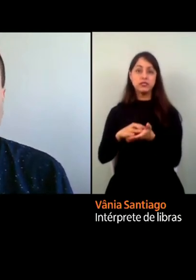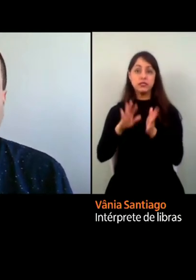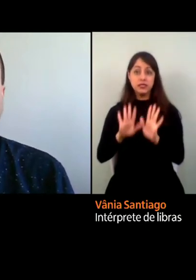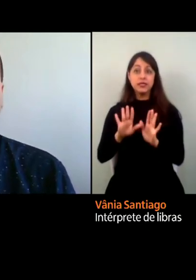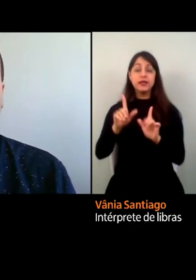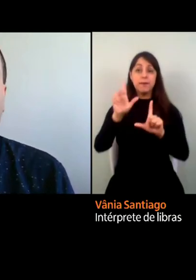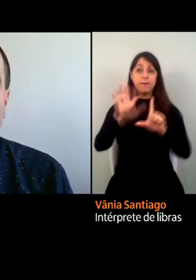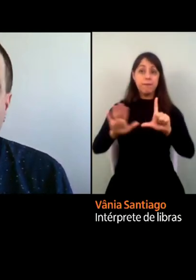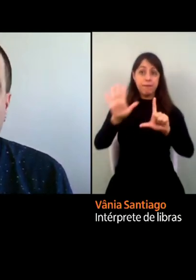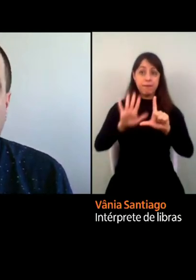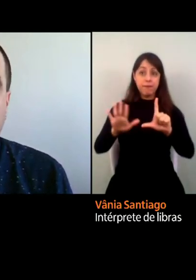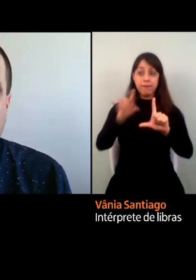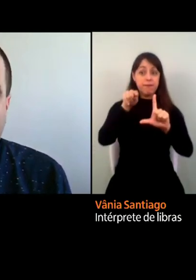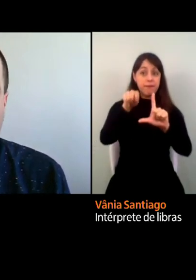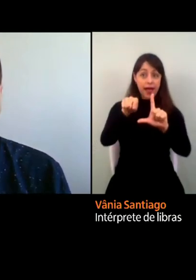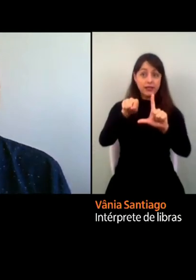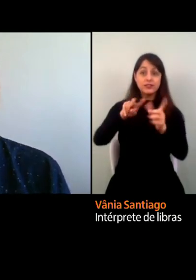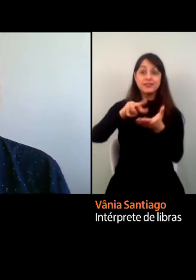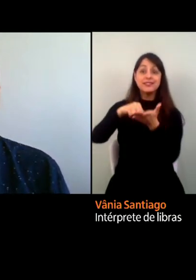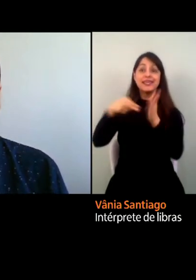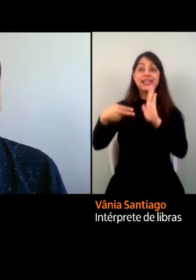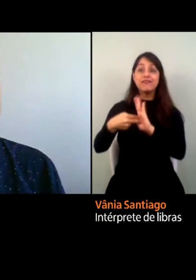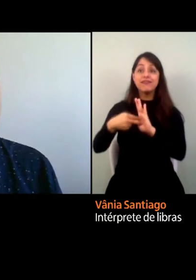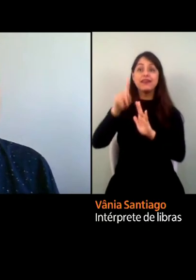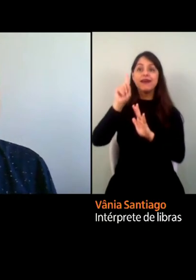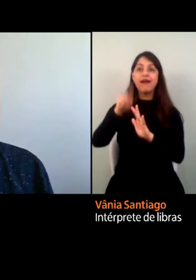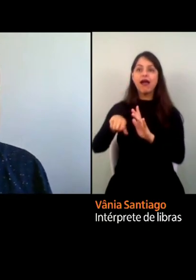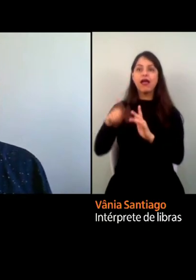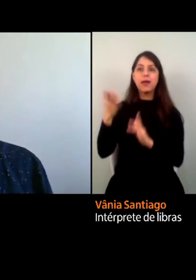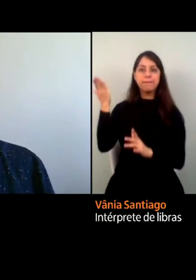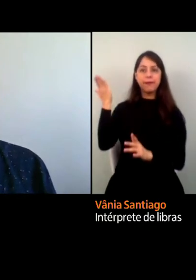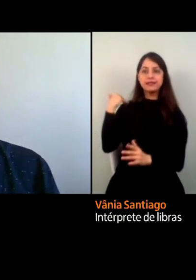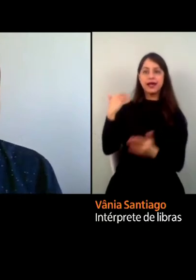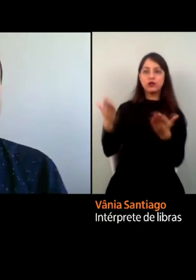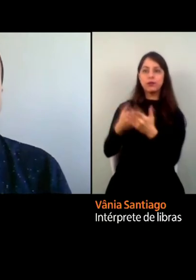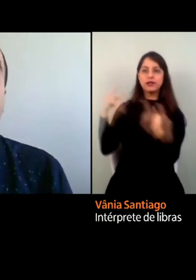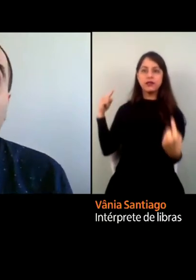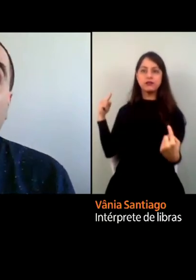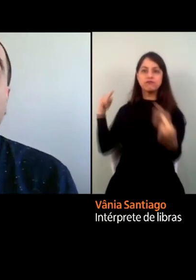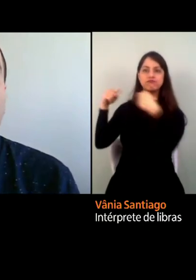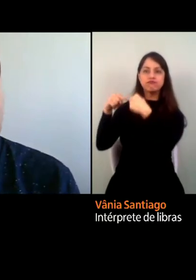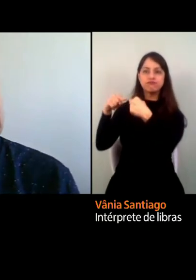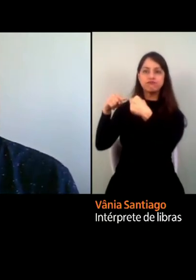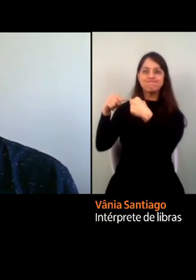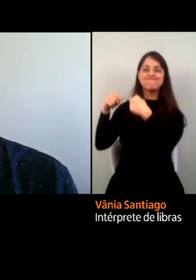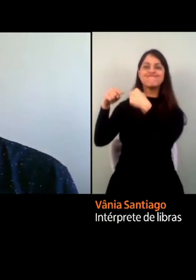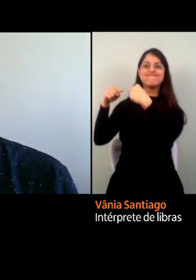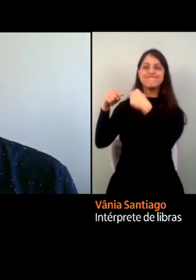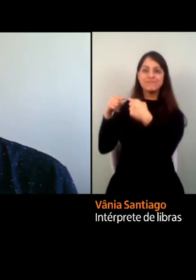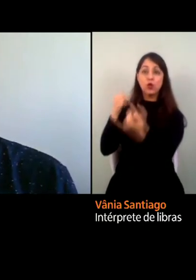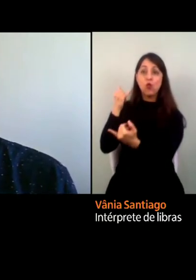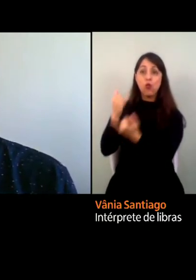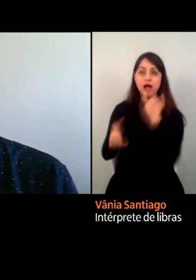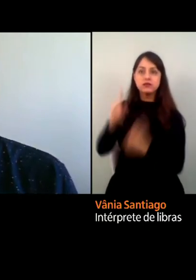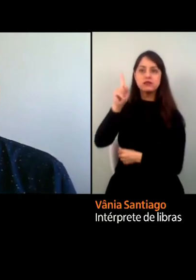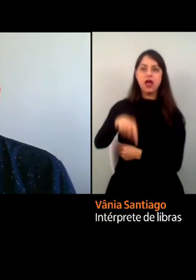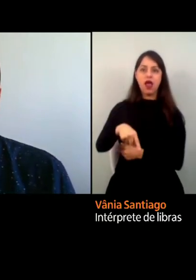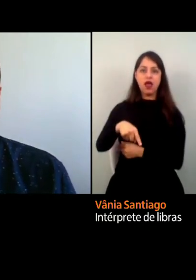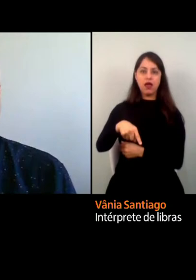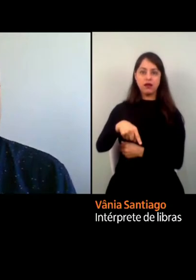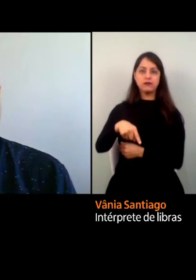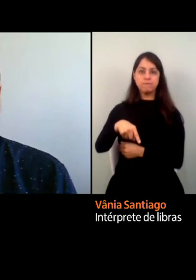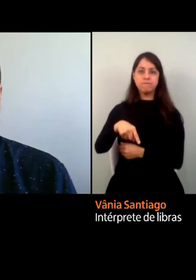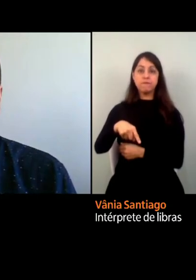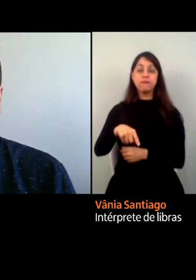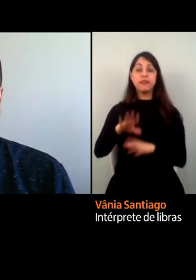a dialética em suspensão. Fecho aspas. Na configuração de uma constelação,